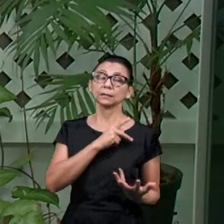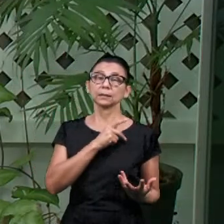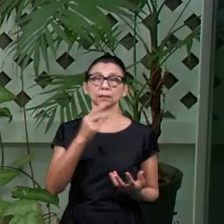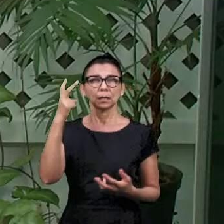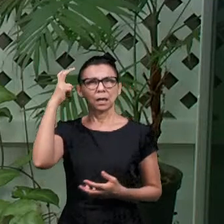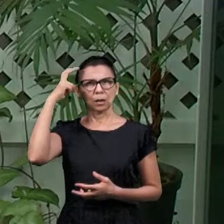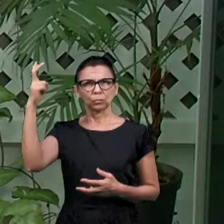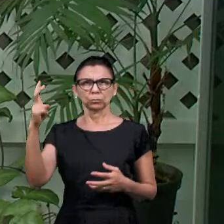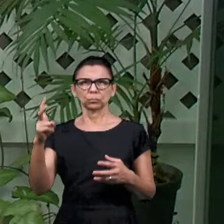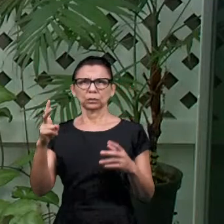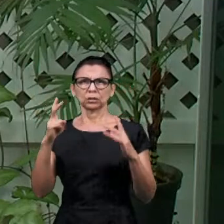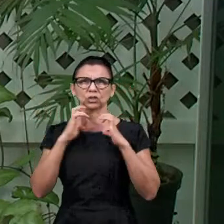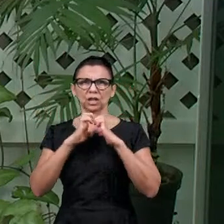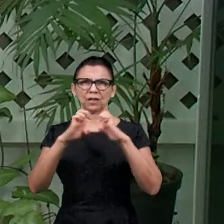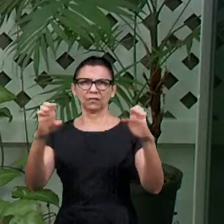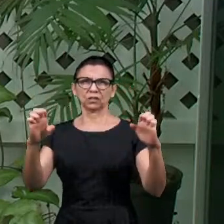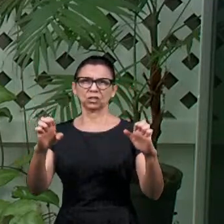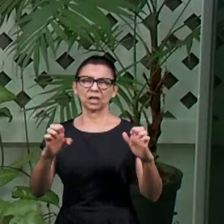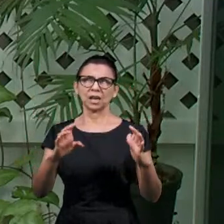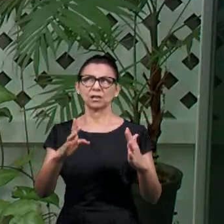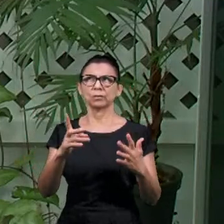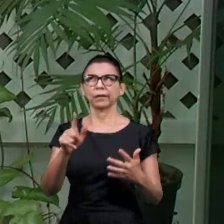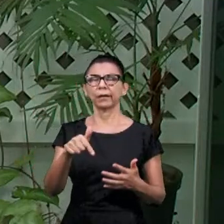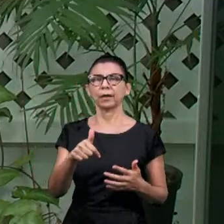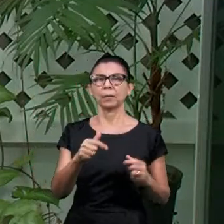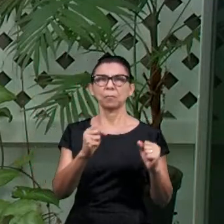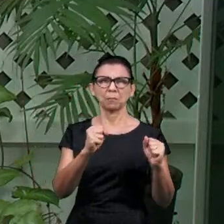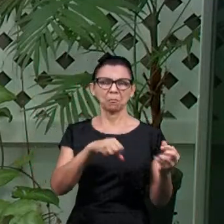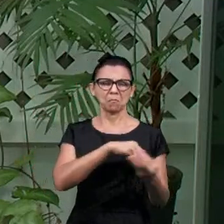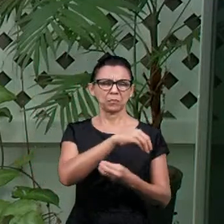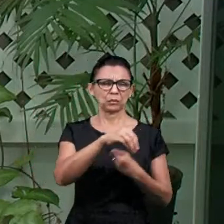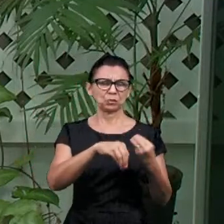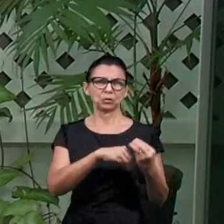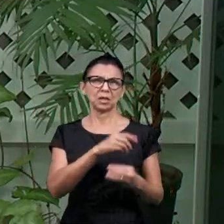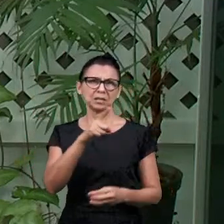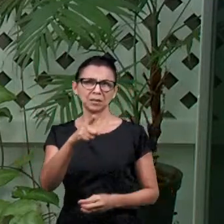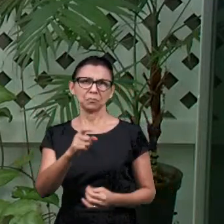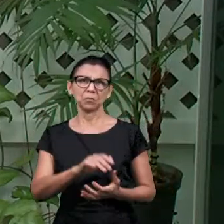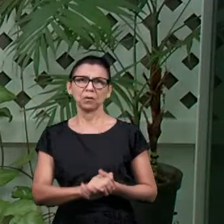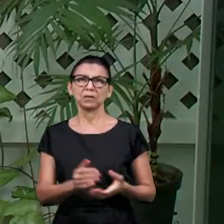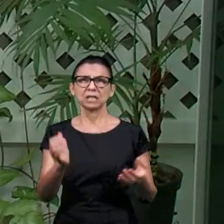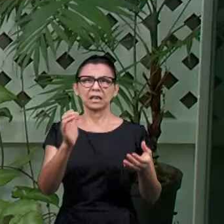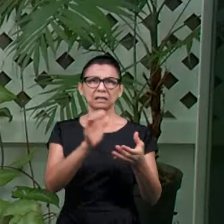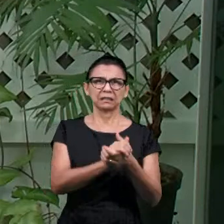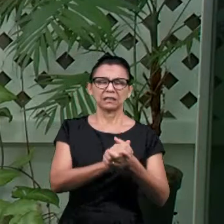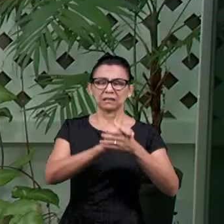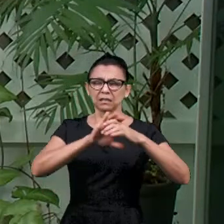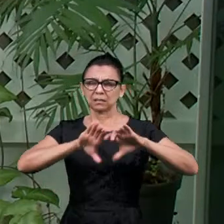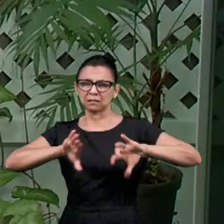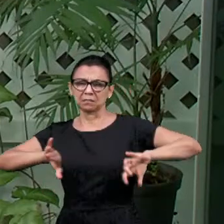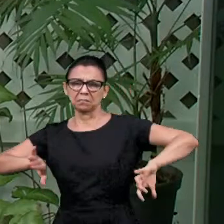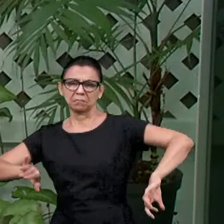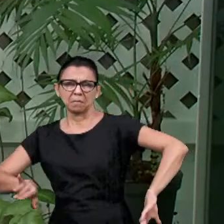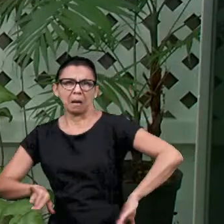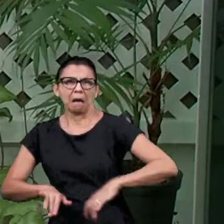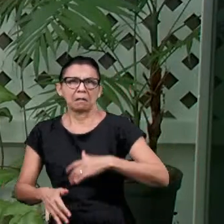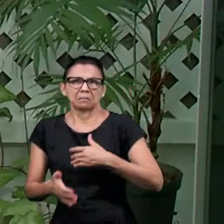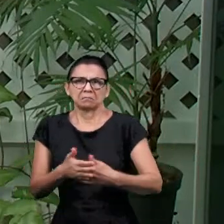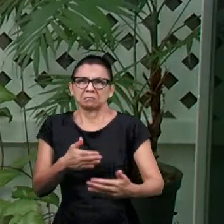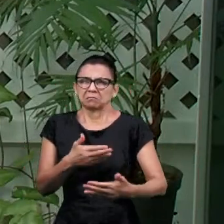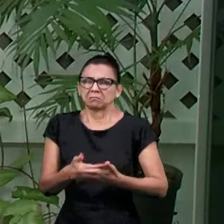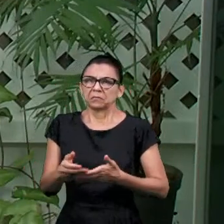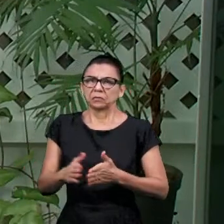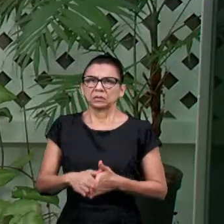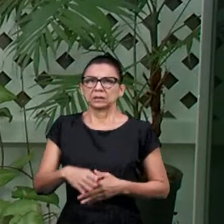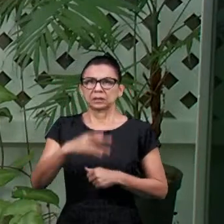Você casa 5 vezes, você faz aquilo que você quer, né? Você não tem medidas na